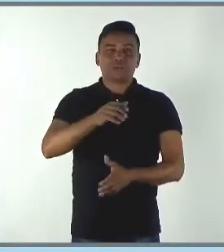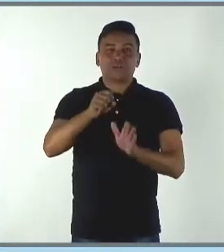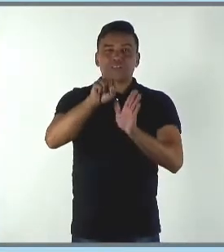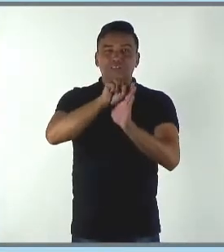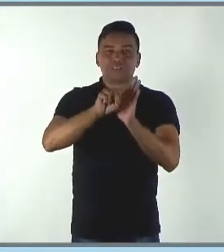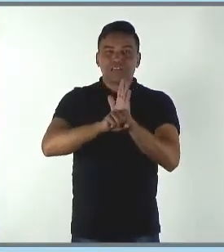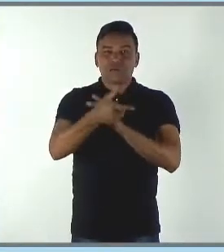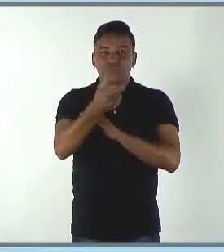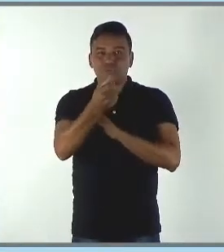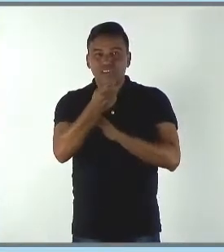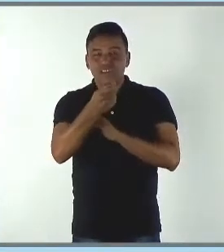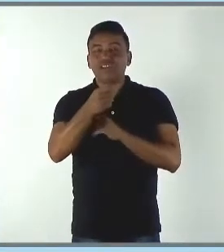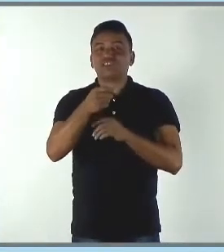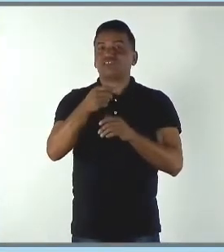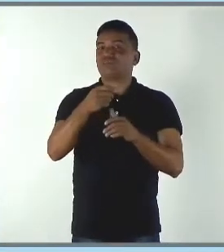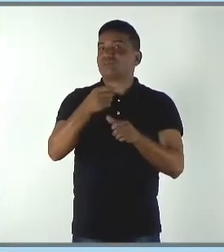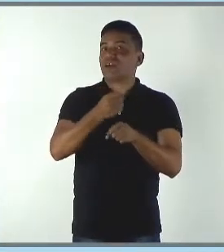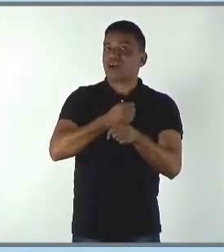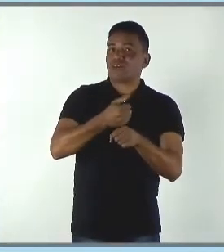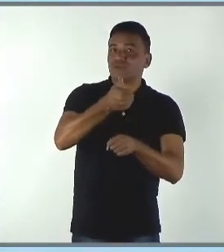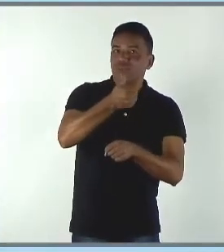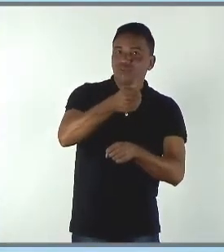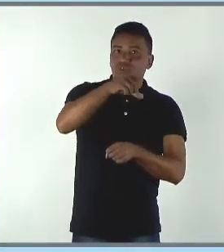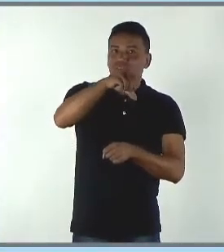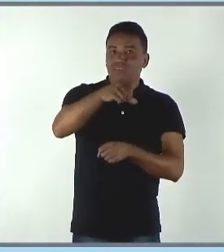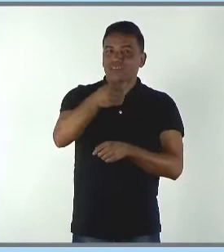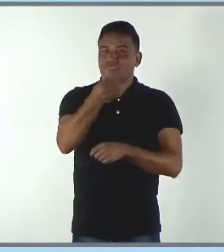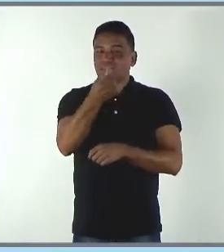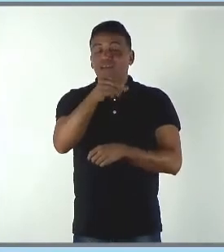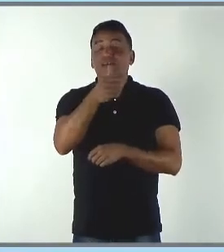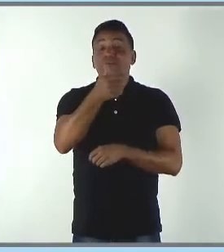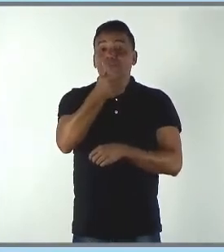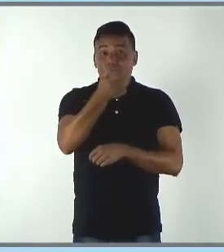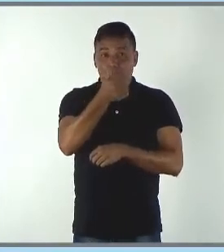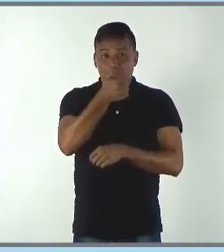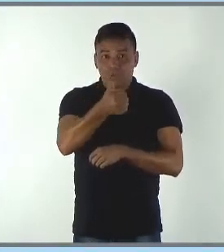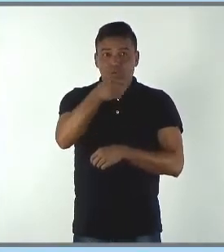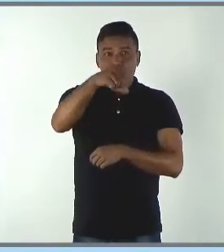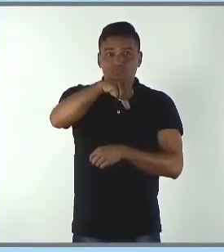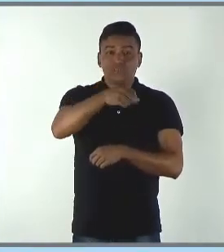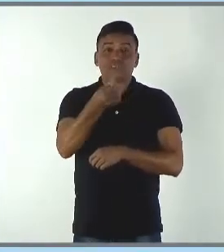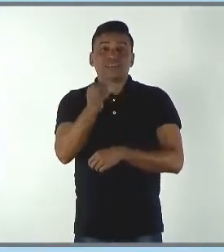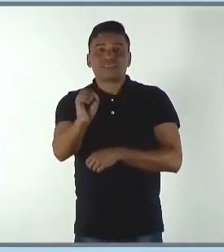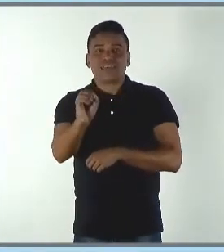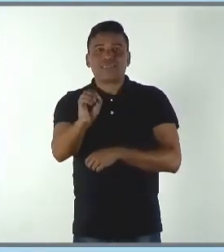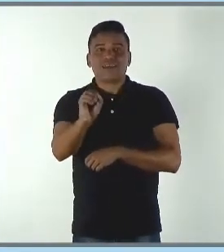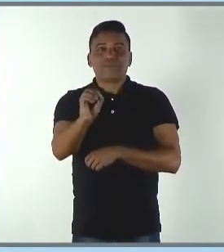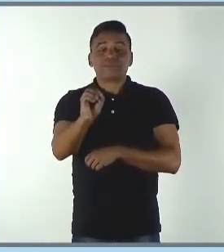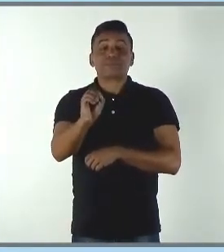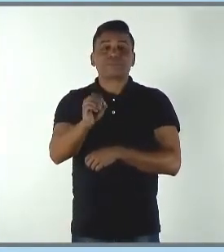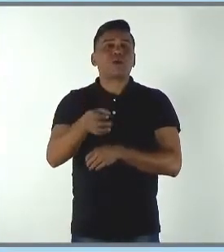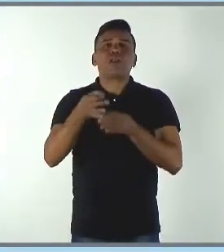60, a Masa vem trabalhando na editora do Professor, na Vega. Ela tem uma